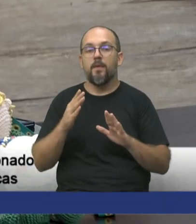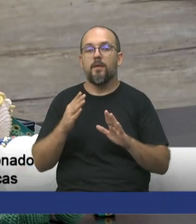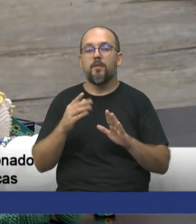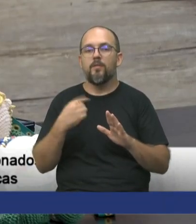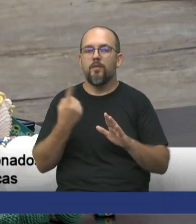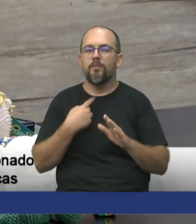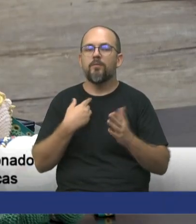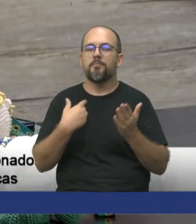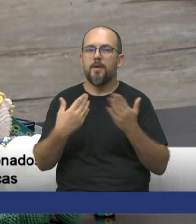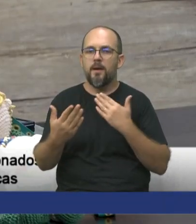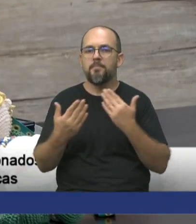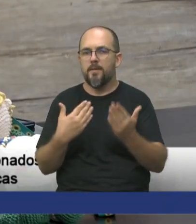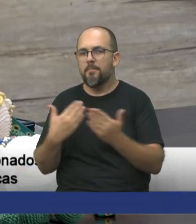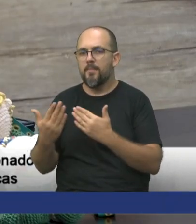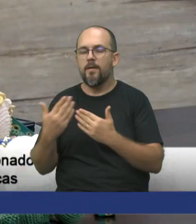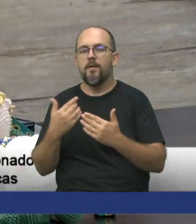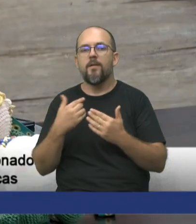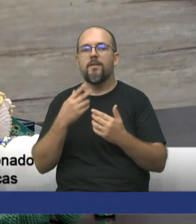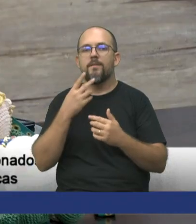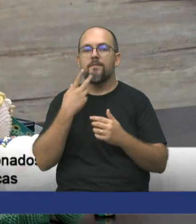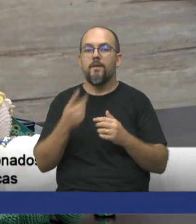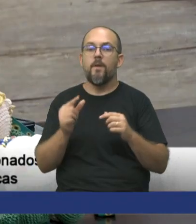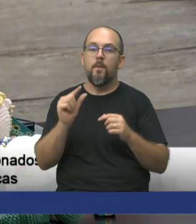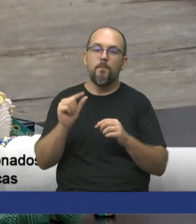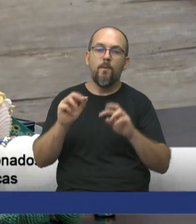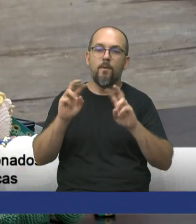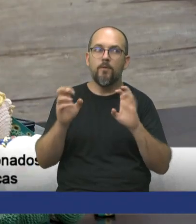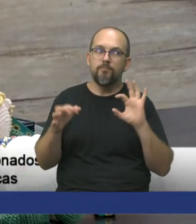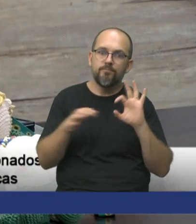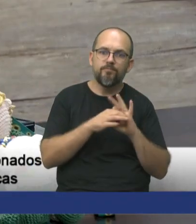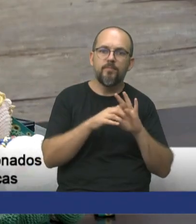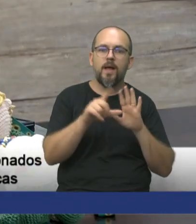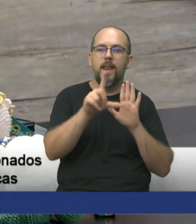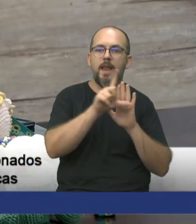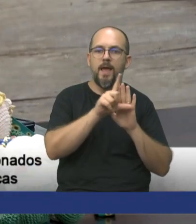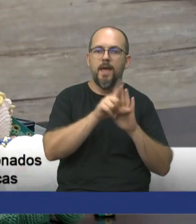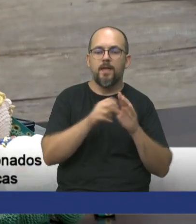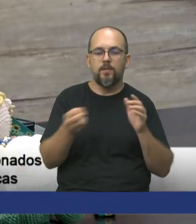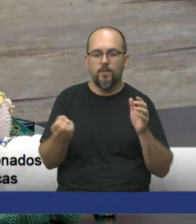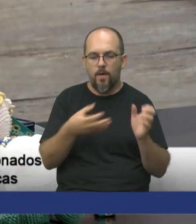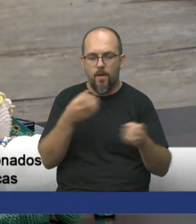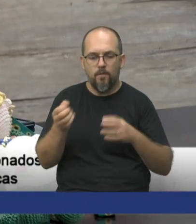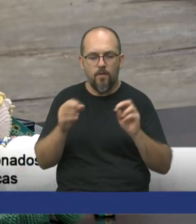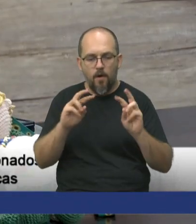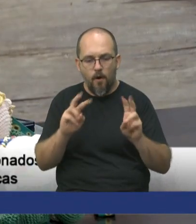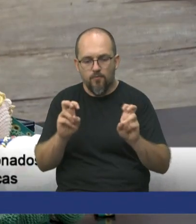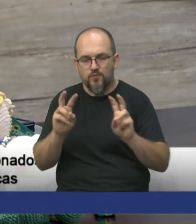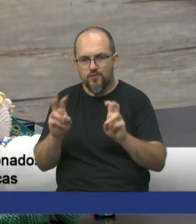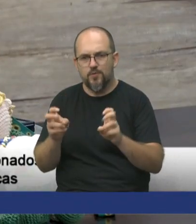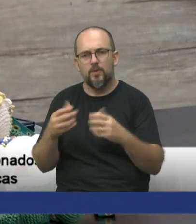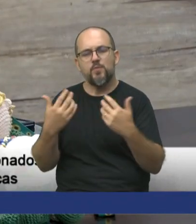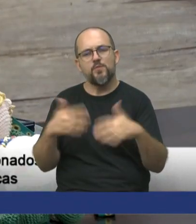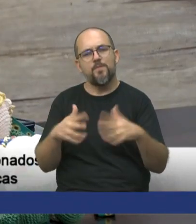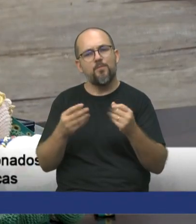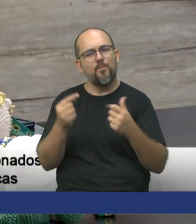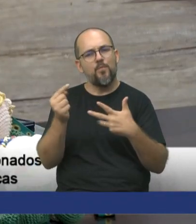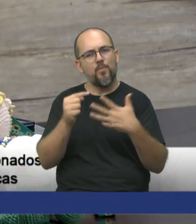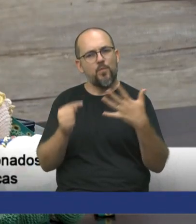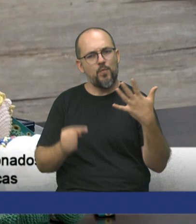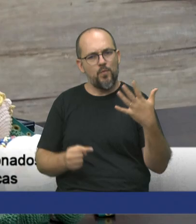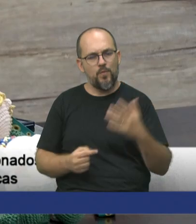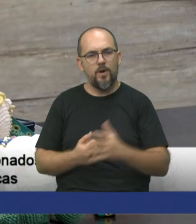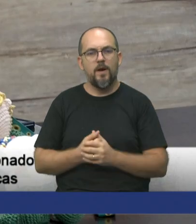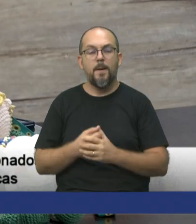porque a ideia também é falar um pouco da legislação e das novas questões. Tem muita coisa que a